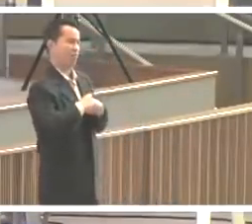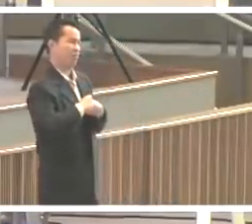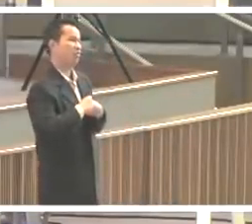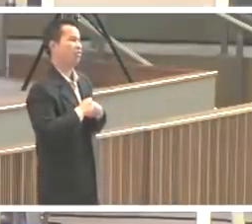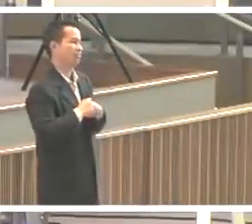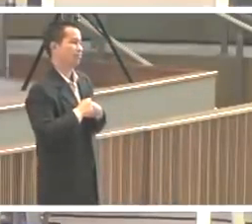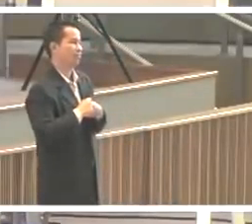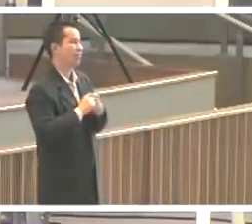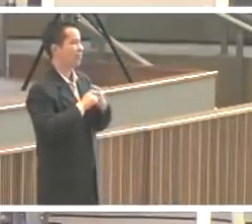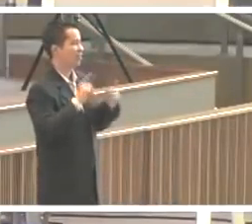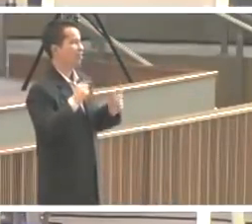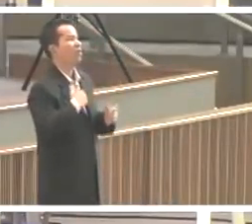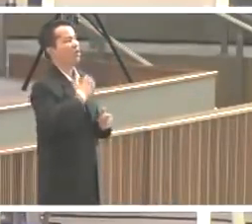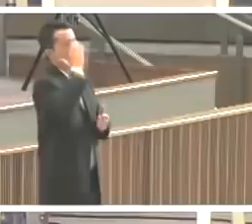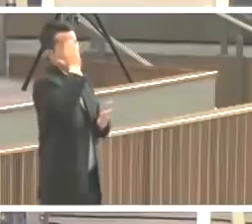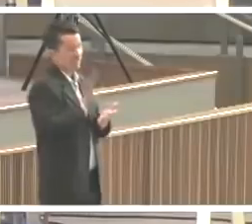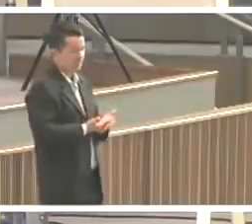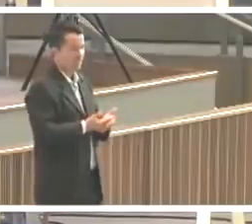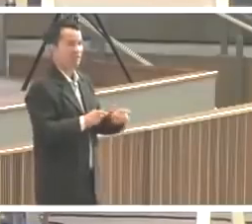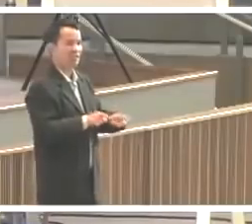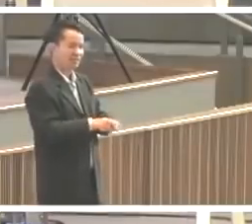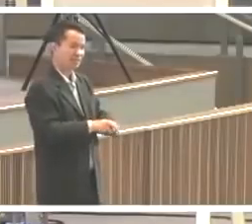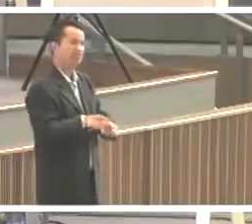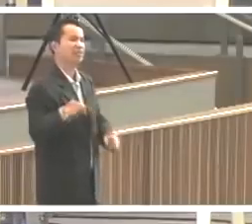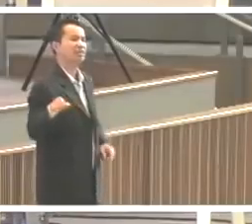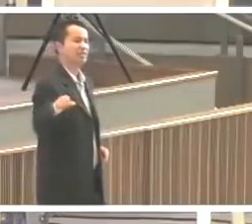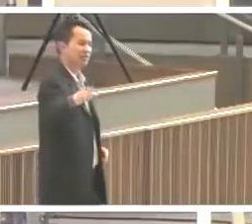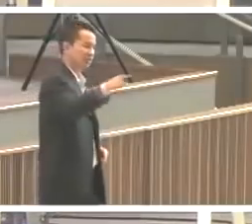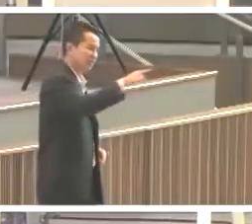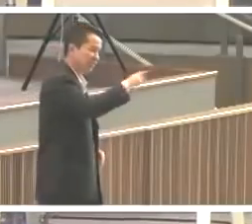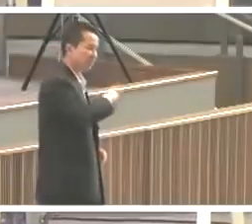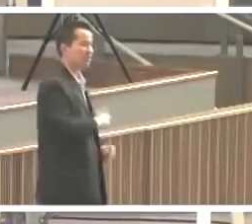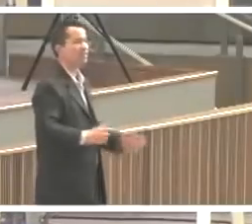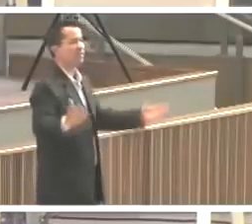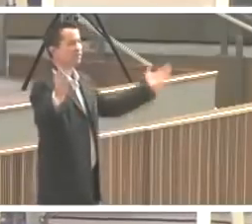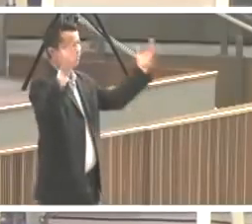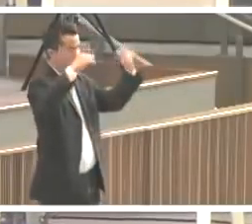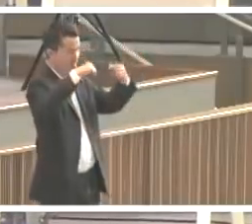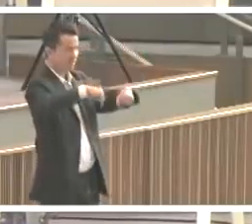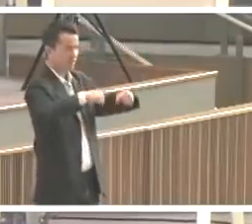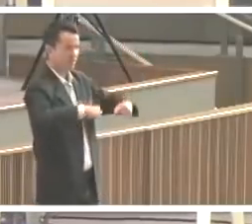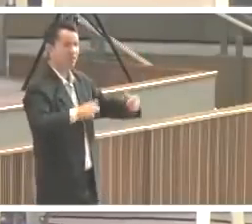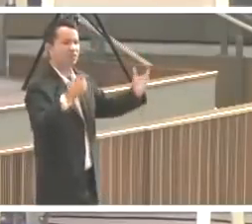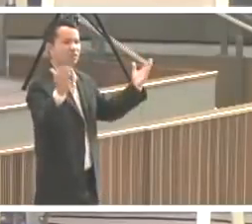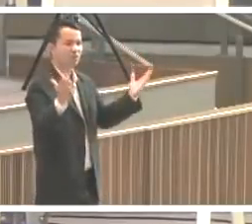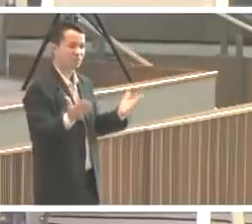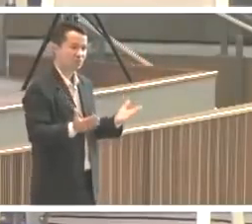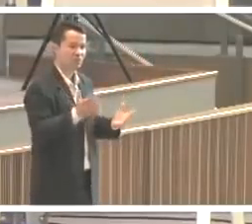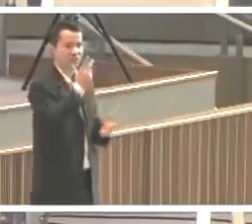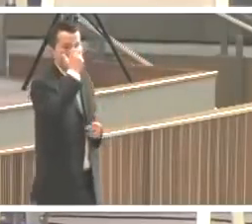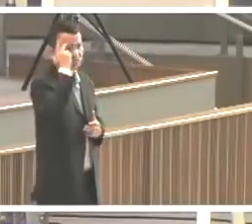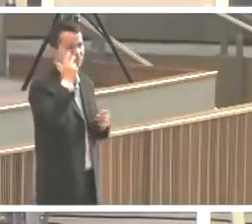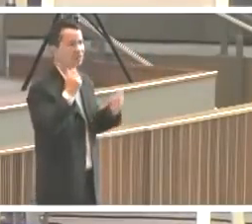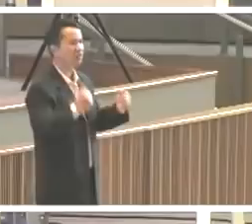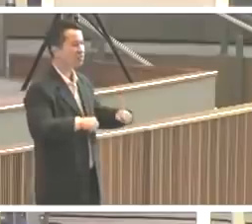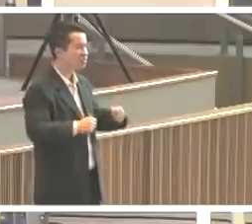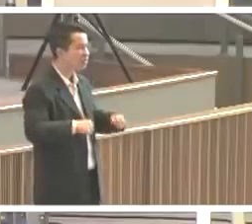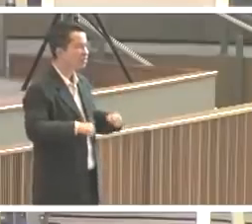Mas eu creio que tem gente aqui, hoje, que está precisando voltar.